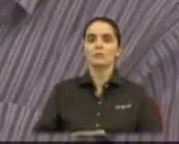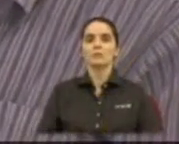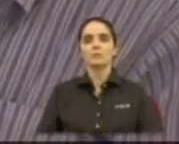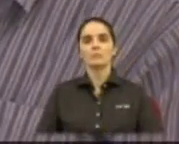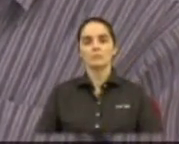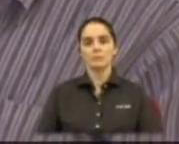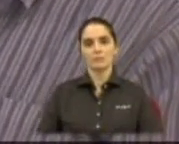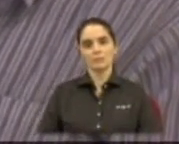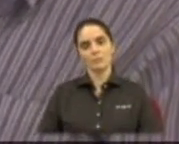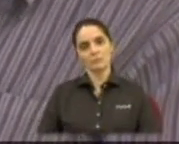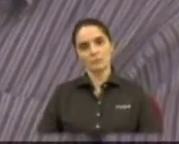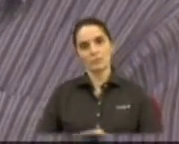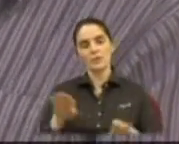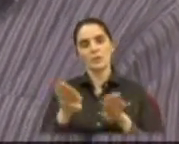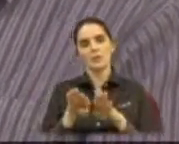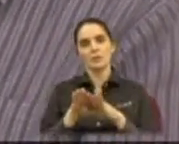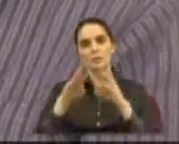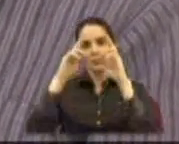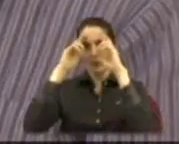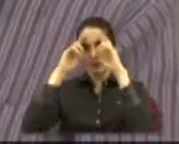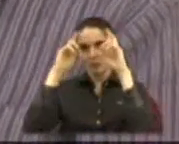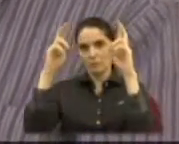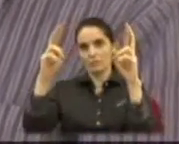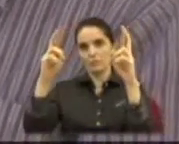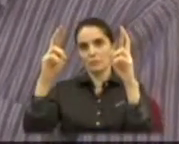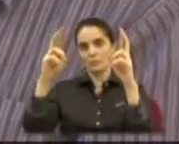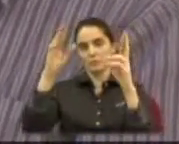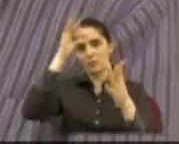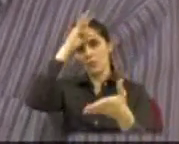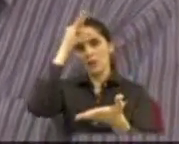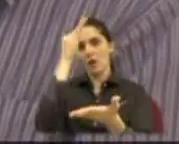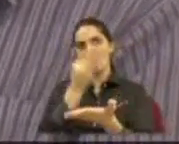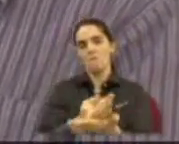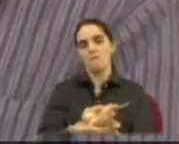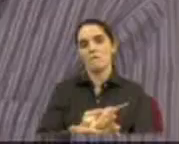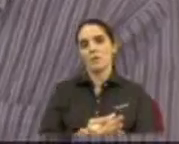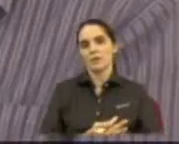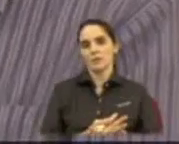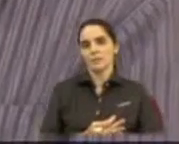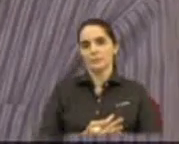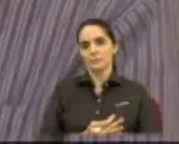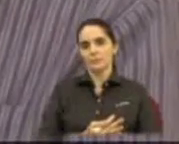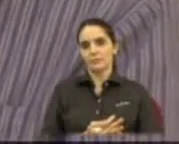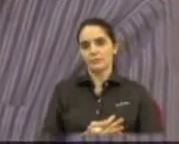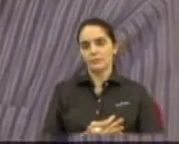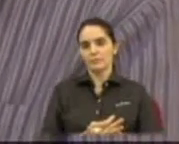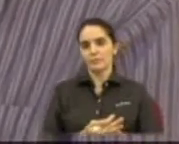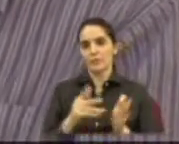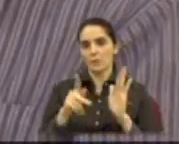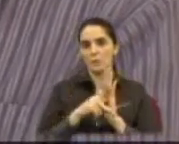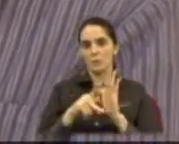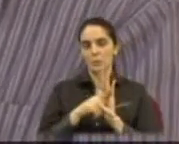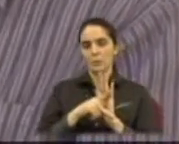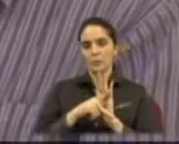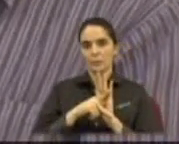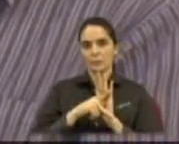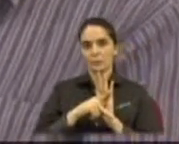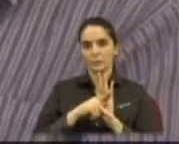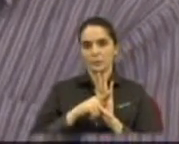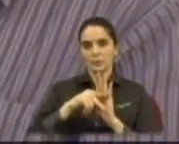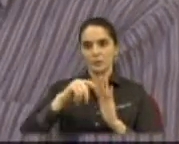e também respeitem a fé da matriz africana, como ela disse, que mais ou menos ainda, ela não falou